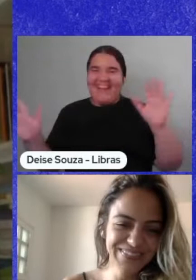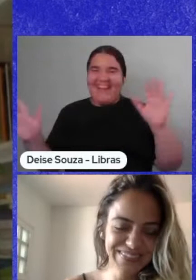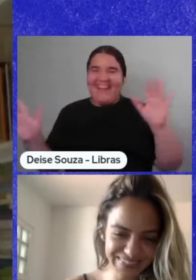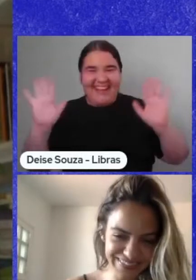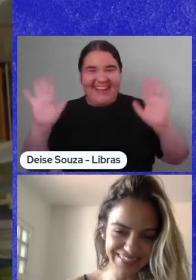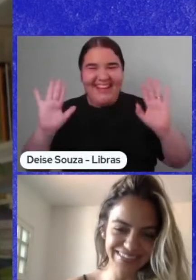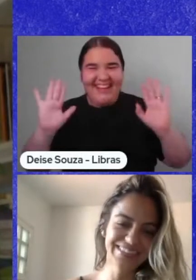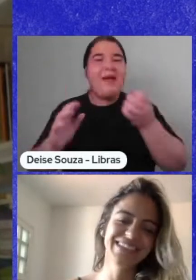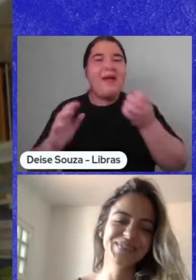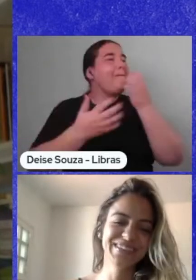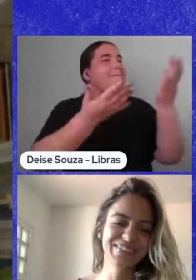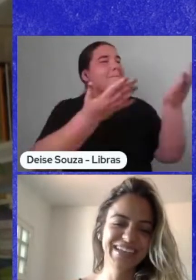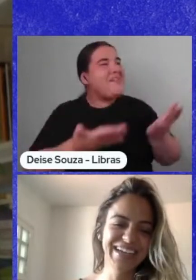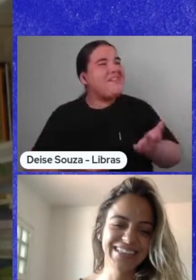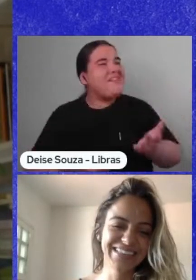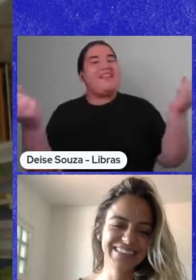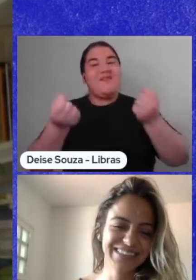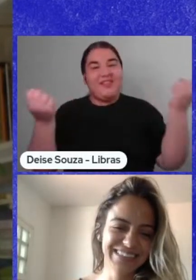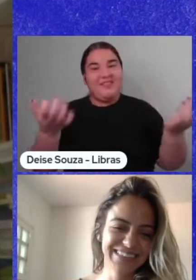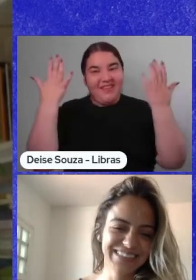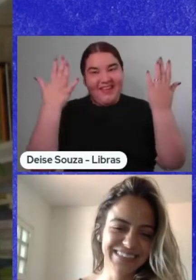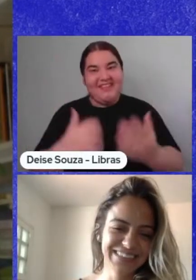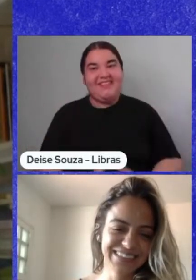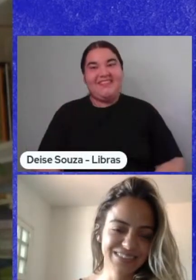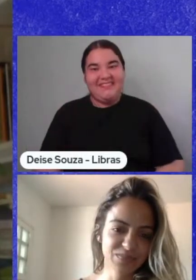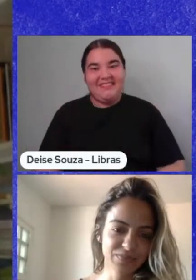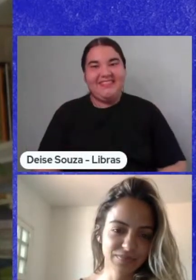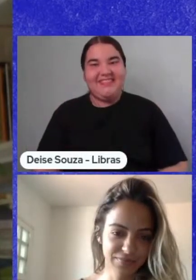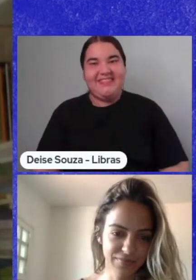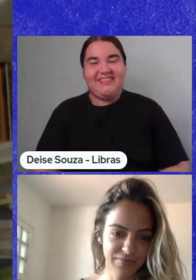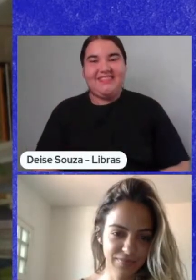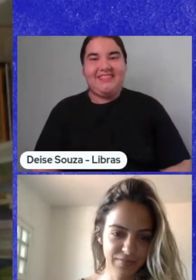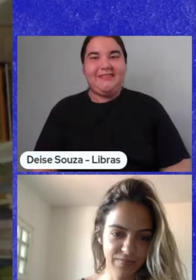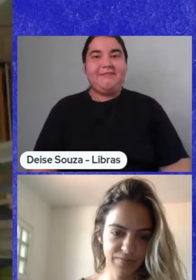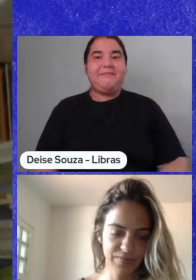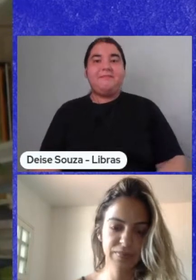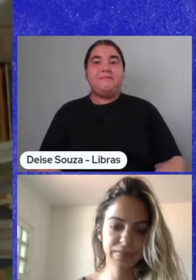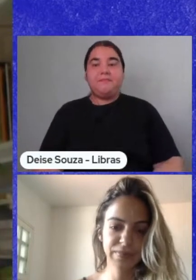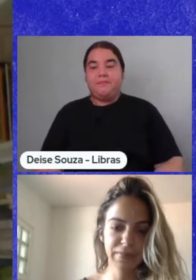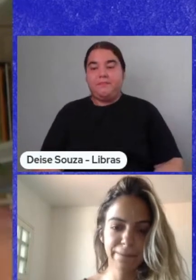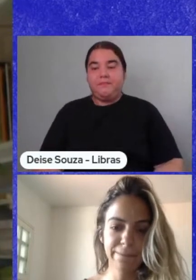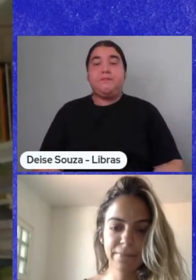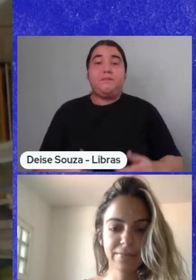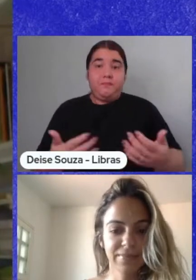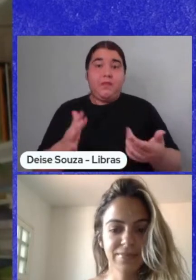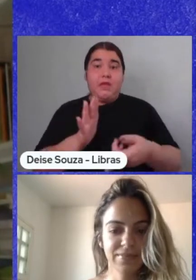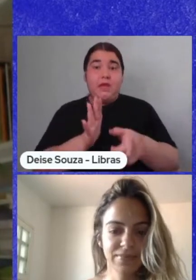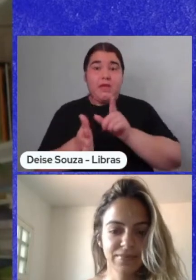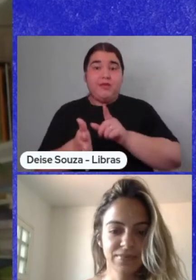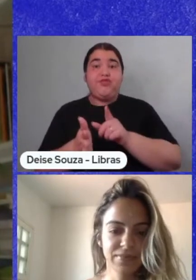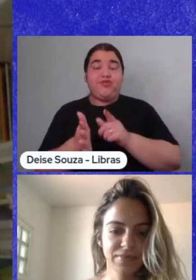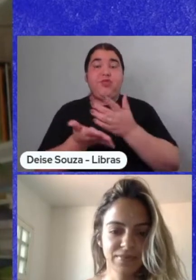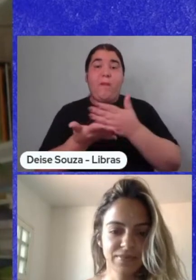na Serra. Muito E, obrigada. bom, antes de a gente começar a bater o papo e a gente falando mais sobre o